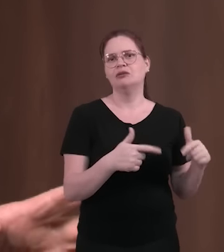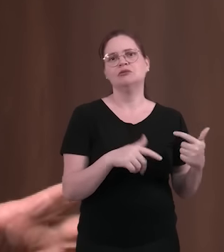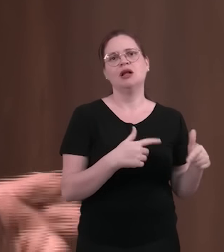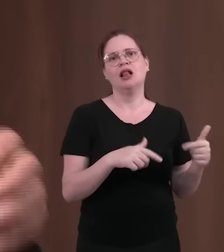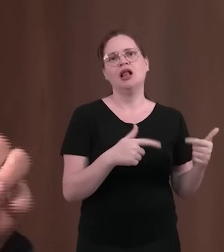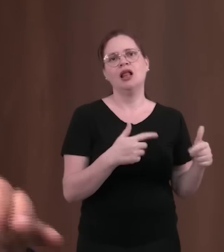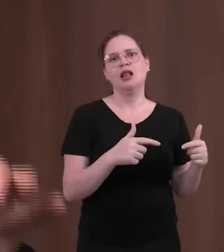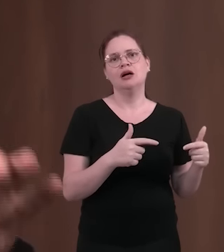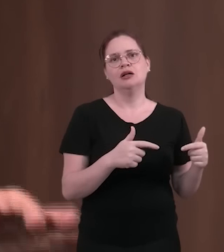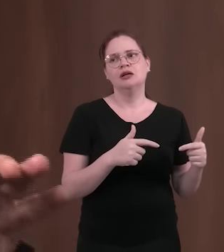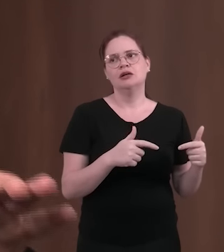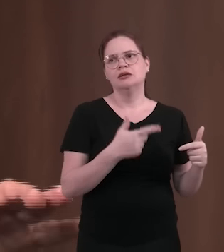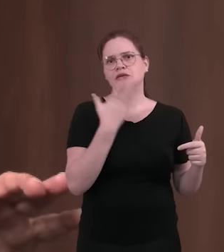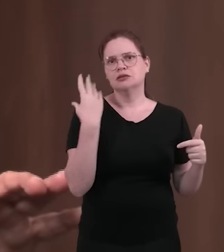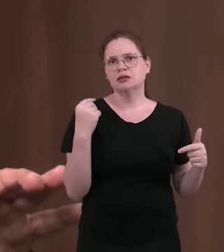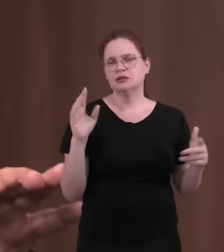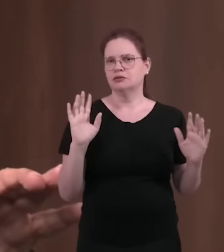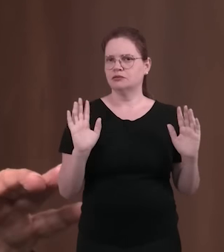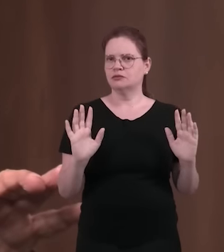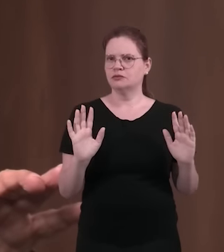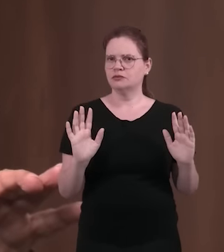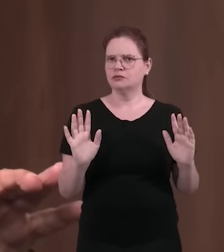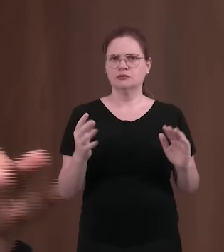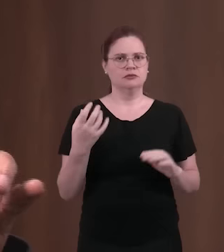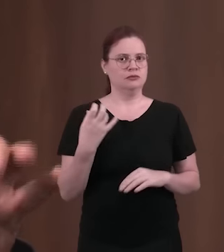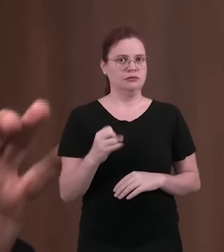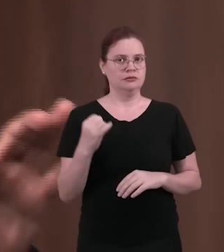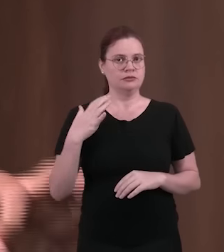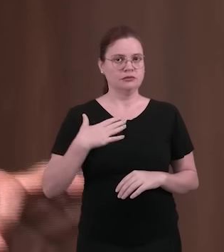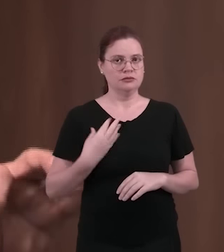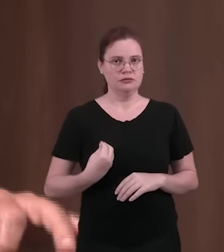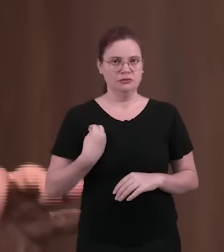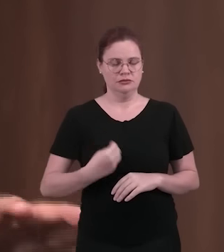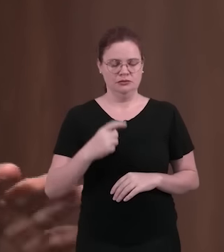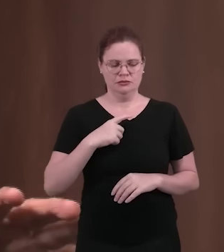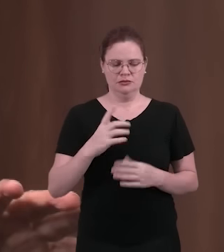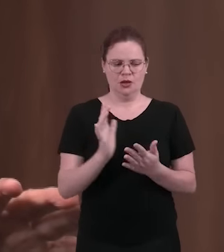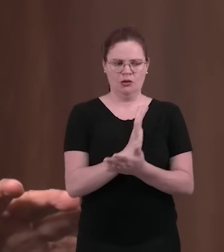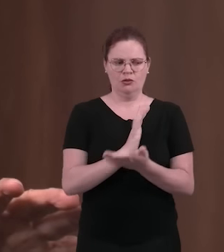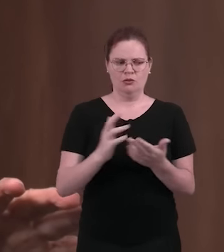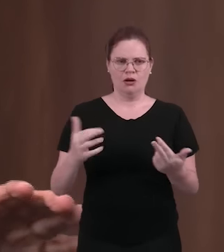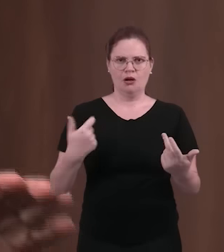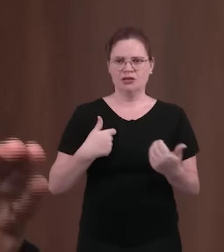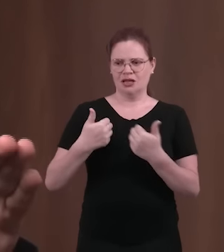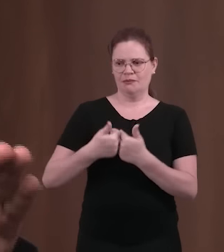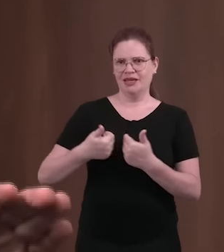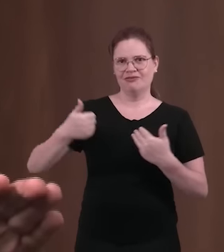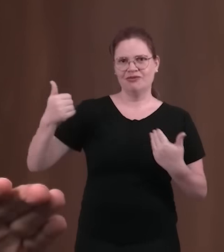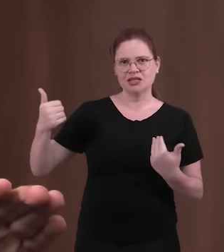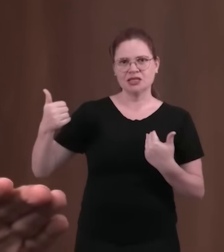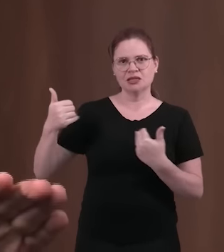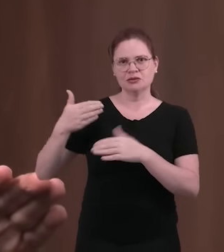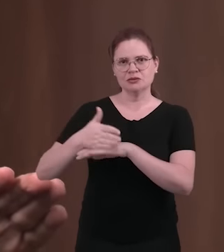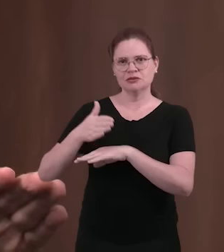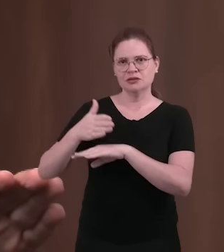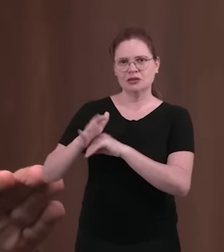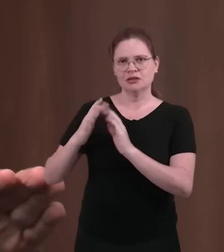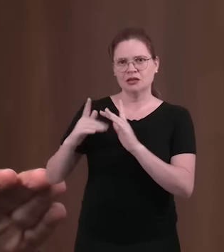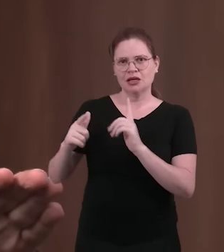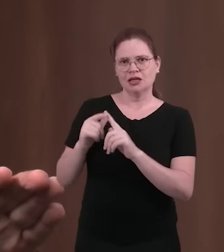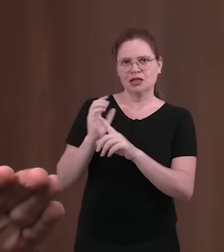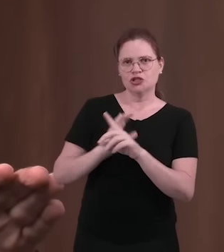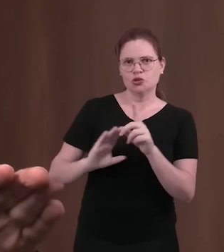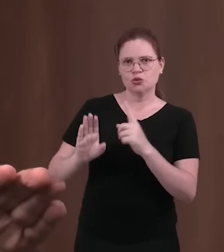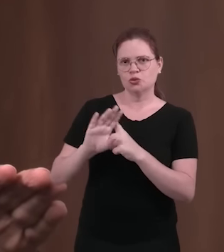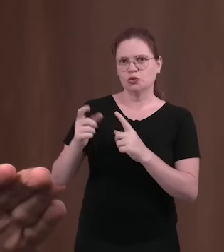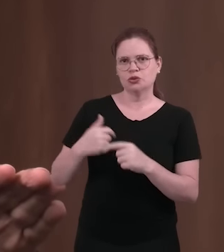Olha, se alguma coisa na minha vida está me afastando da presença do Senhor, do caminhos do Senhor, eu preciso de